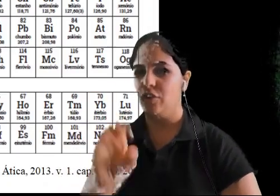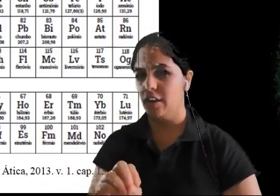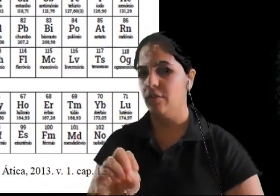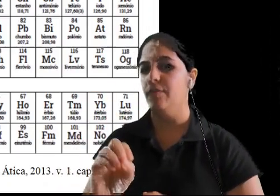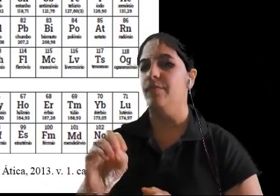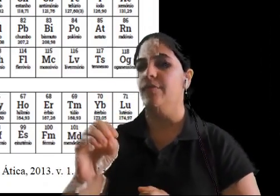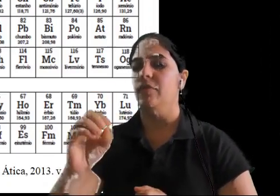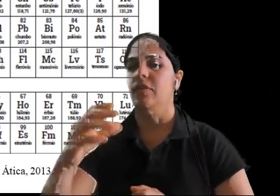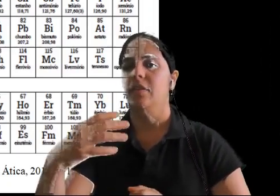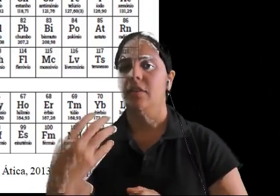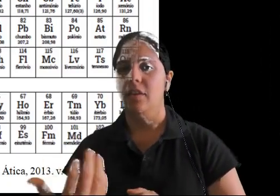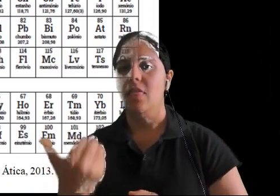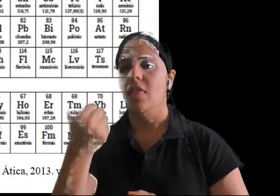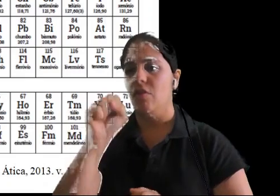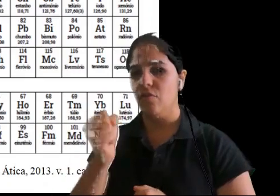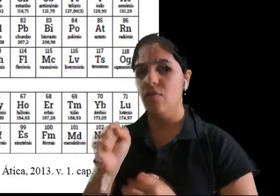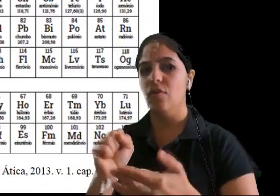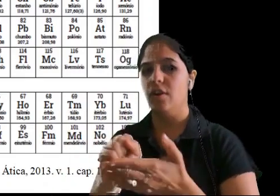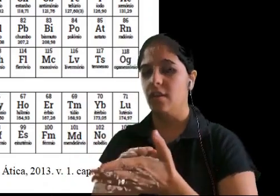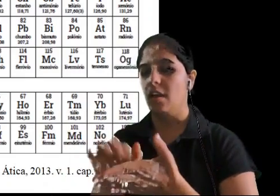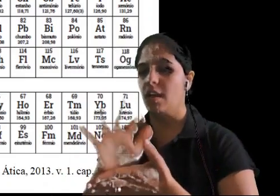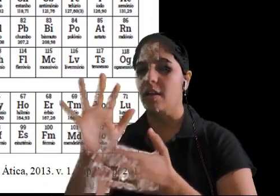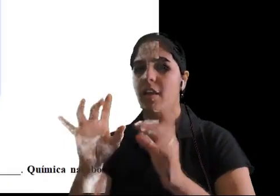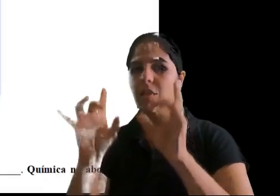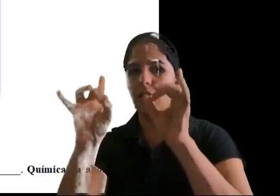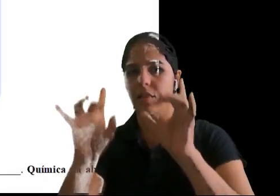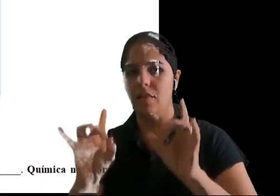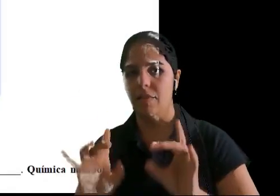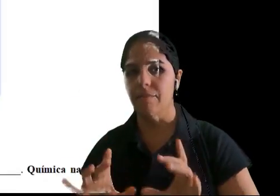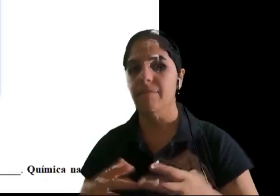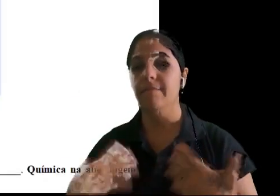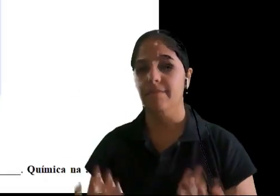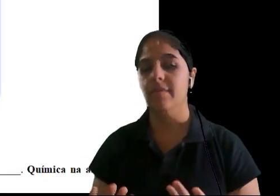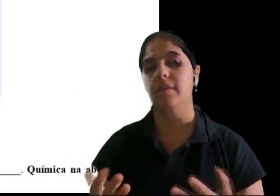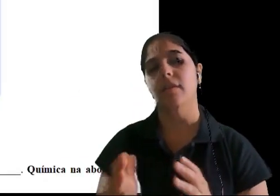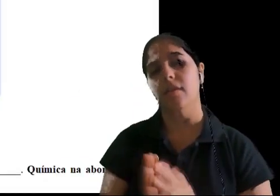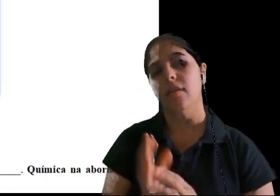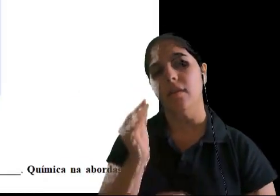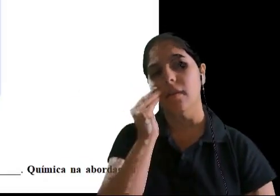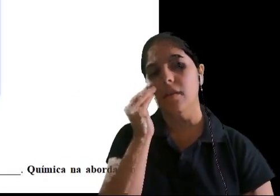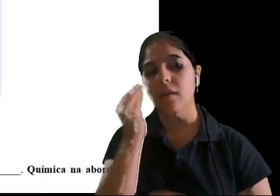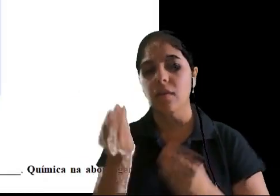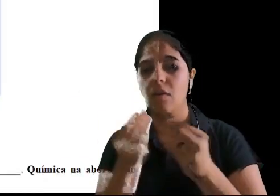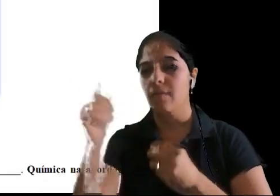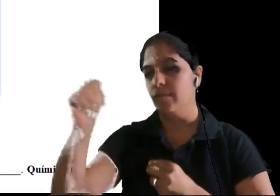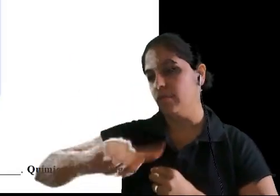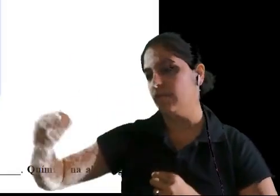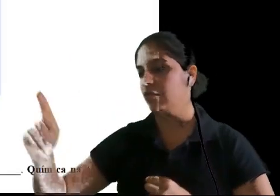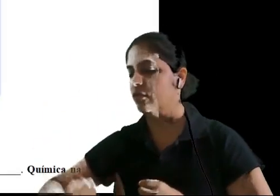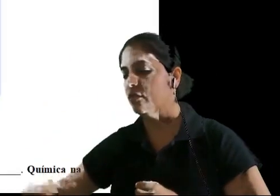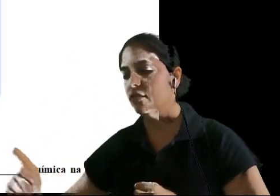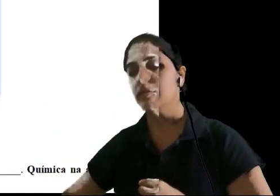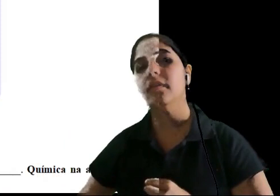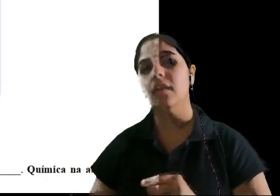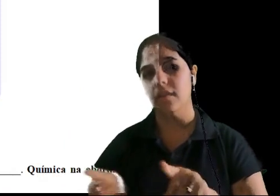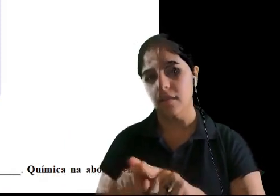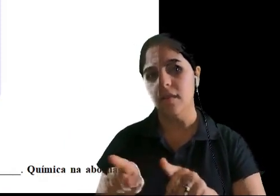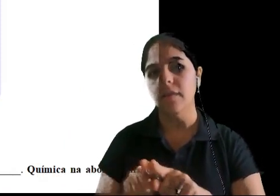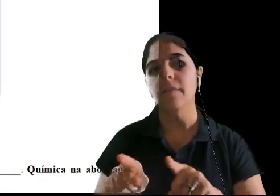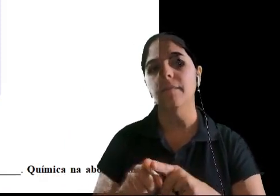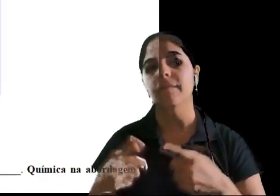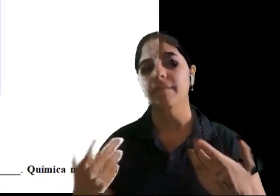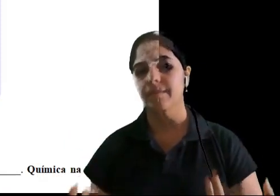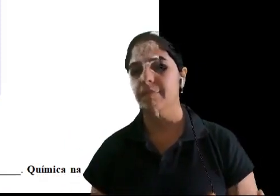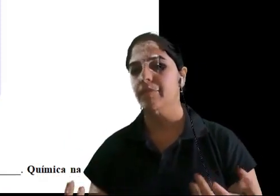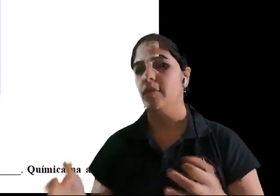família 18 é a família dos gases nobres. Agora nós vamos rever um pouquinho sobre distribuição eletrônica, que é